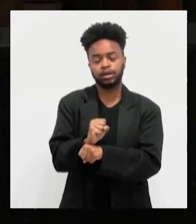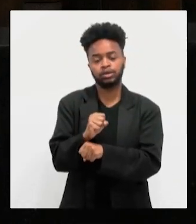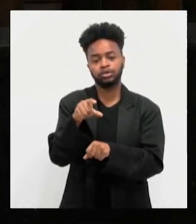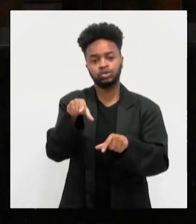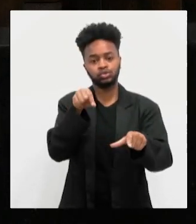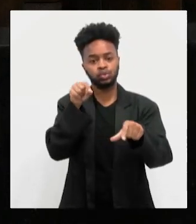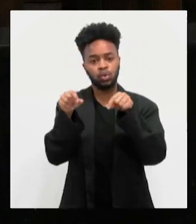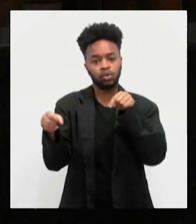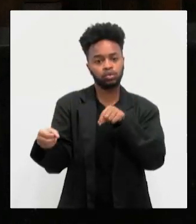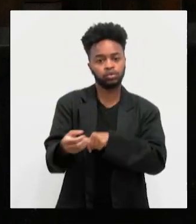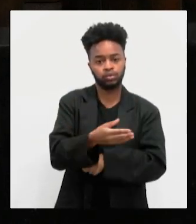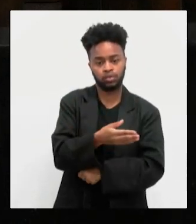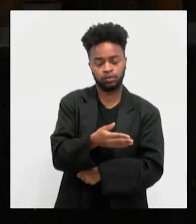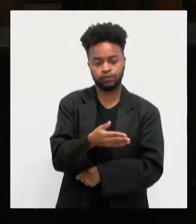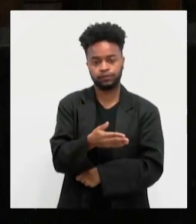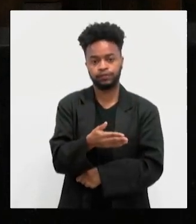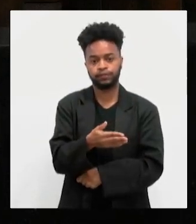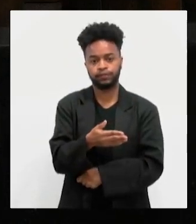escolha,